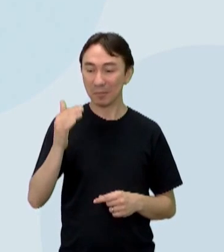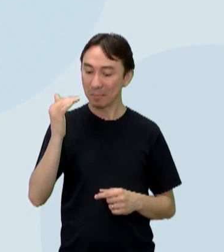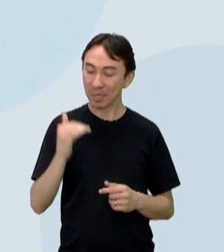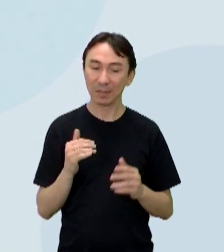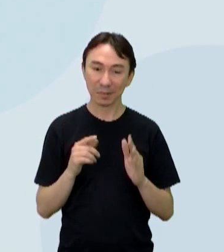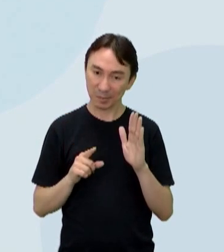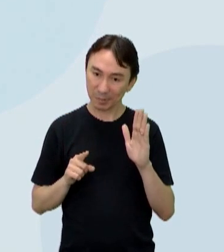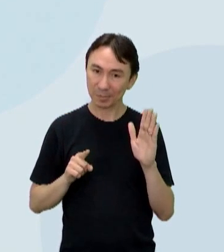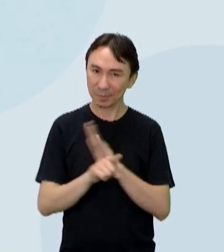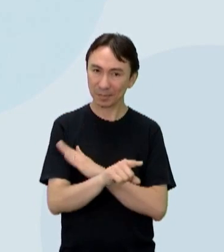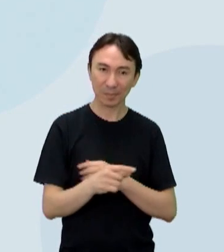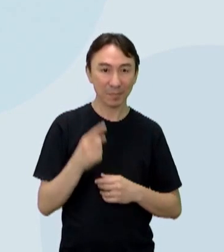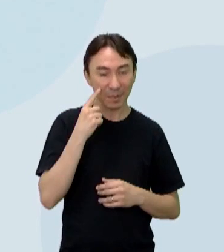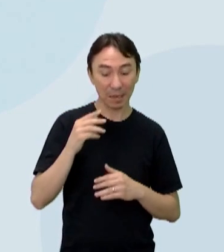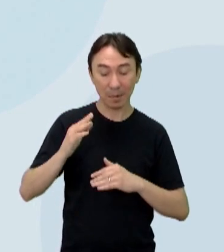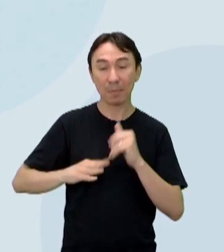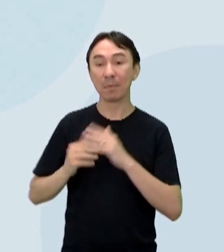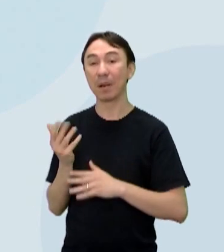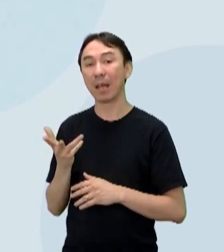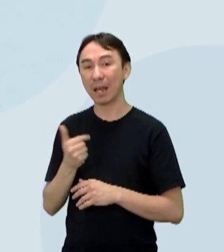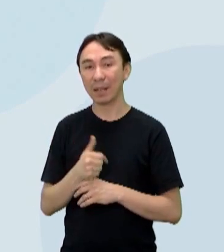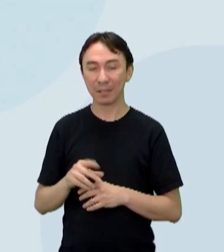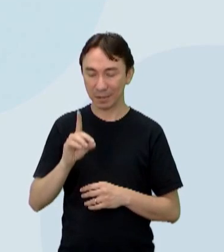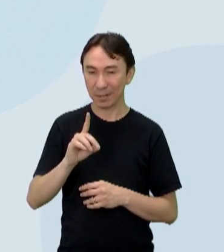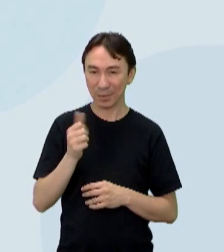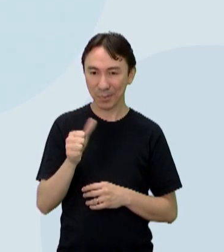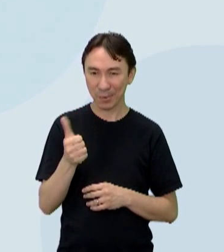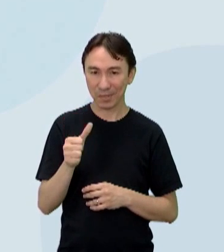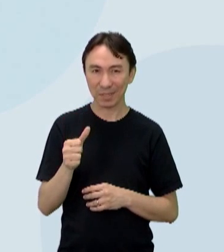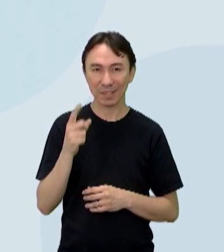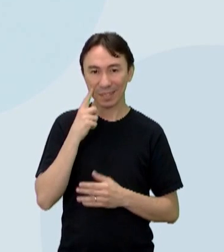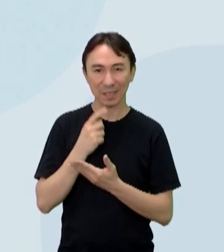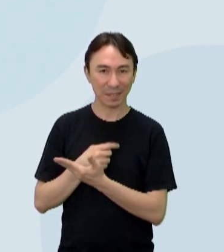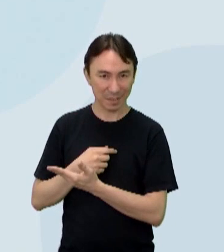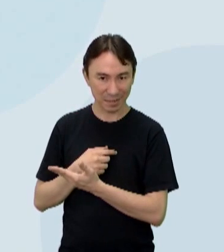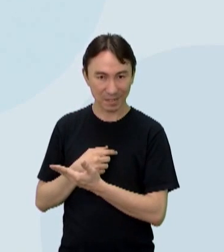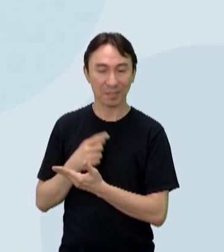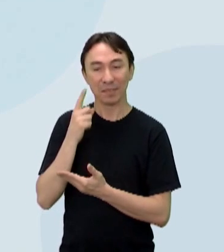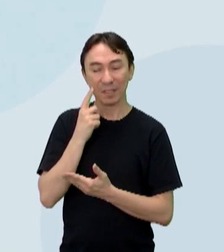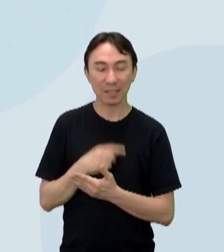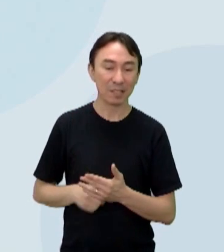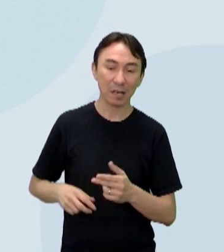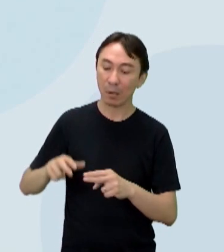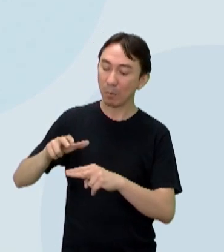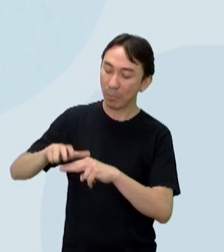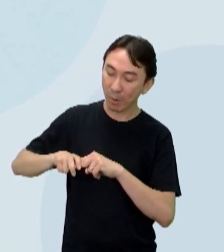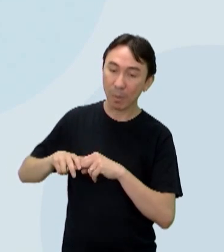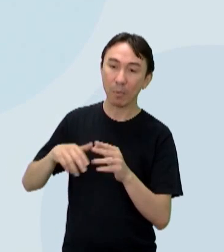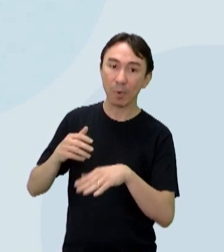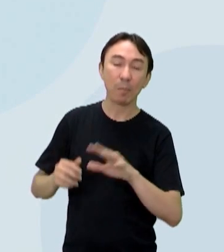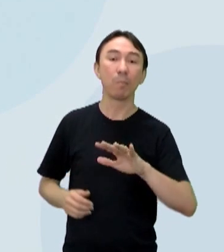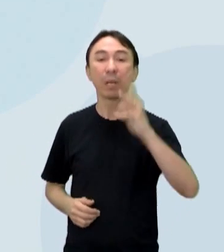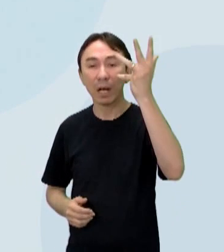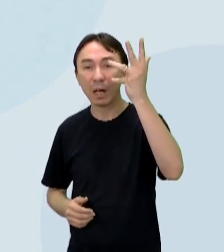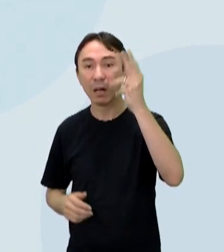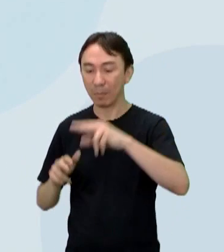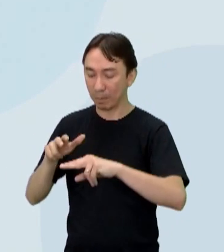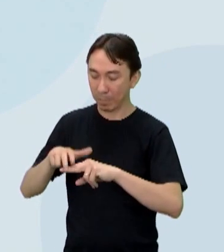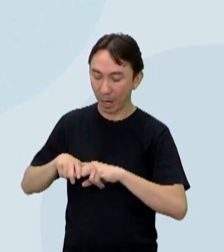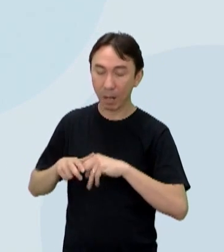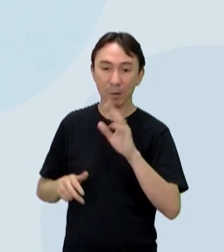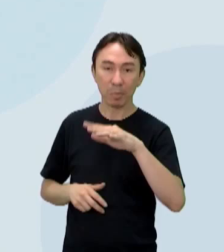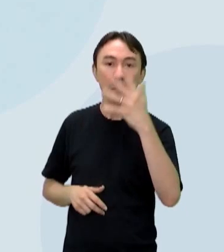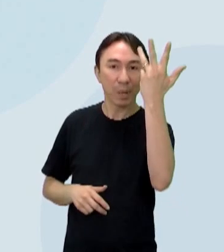vocês a habilidade. Então, é estabelecer relação de causa e consequência entre partes e elementos